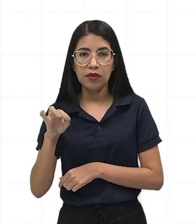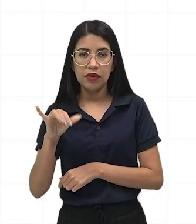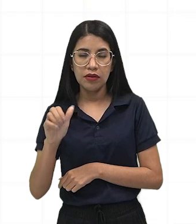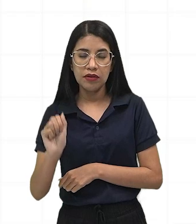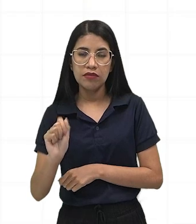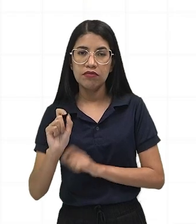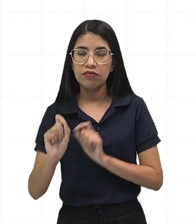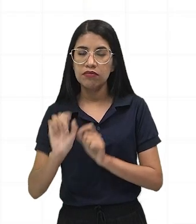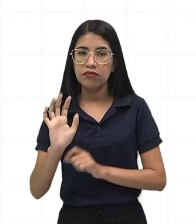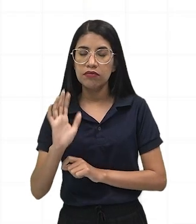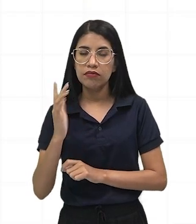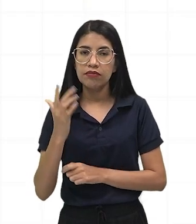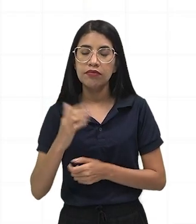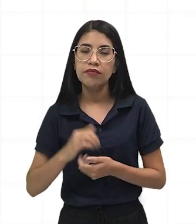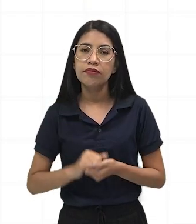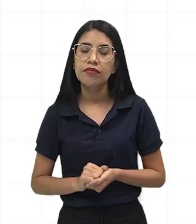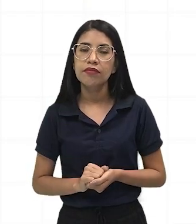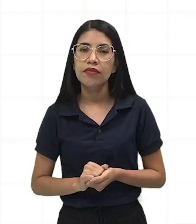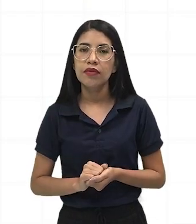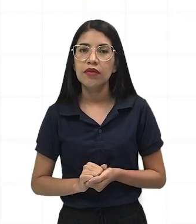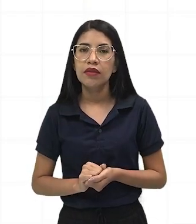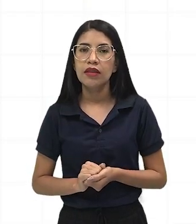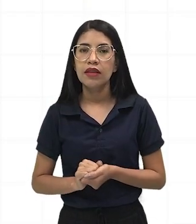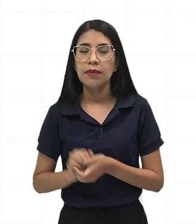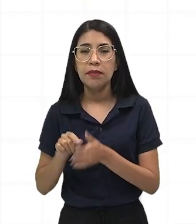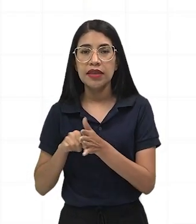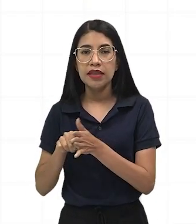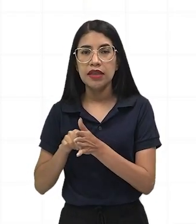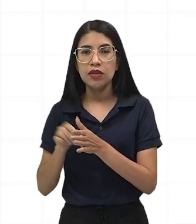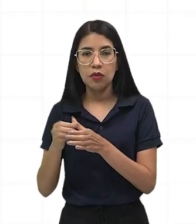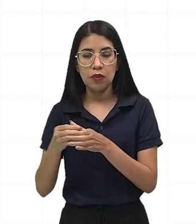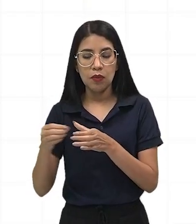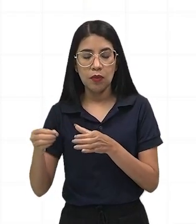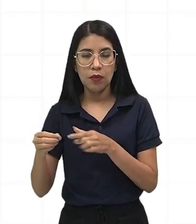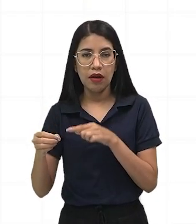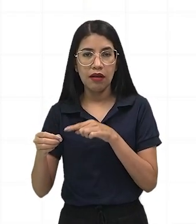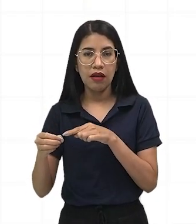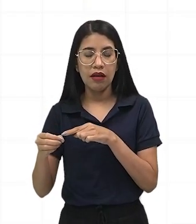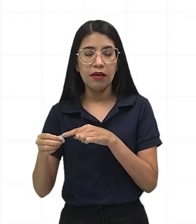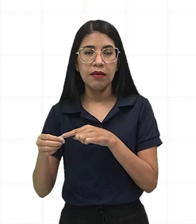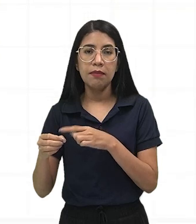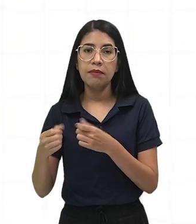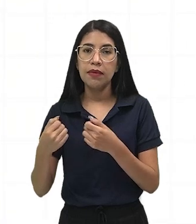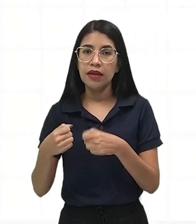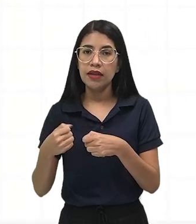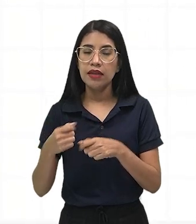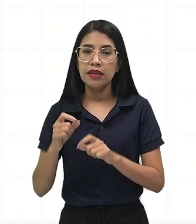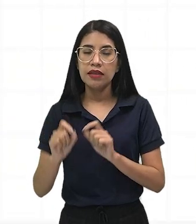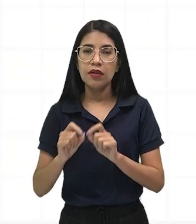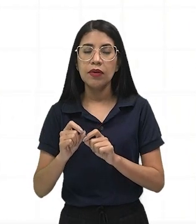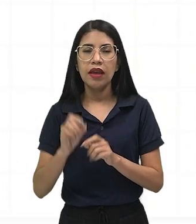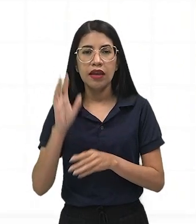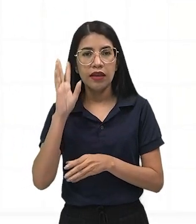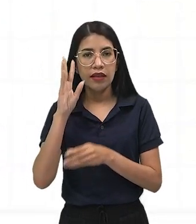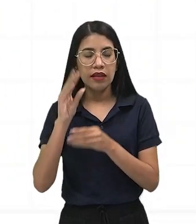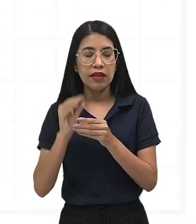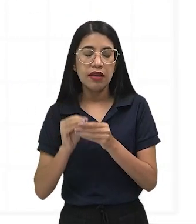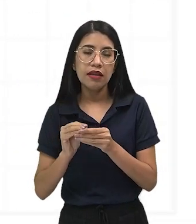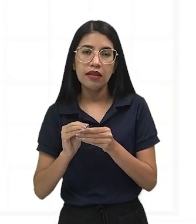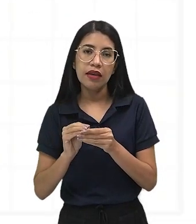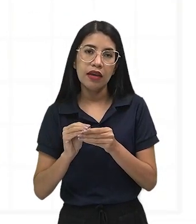né? Quando nós pegamos uma amostra, aí nós precisamos ter essa